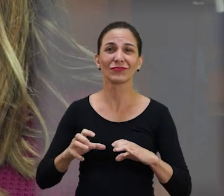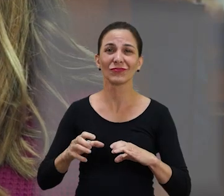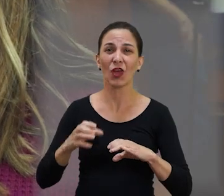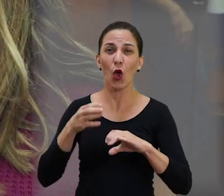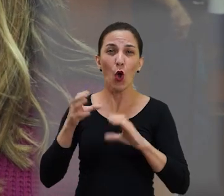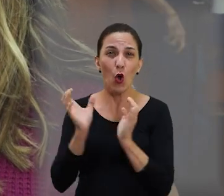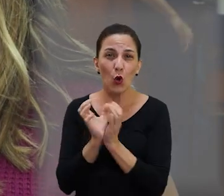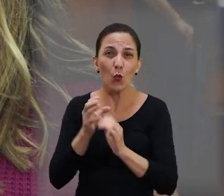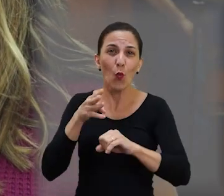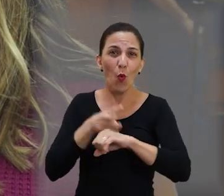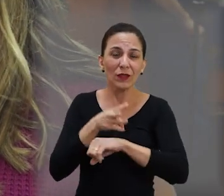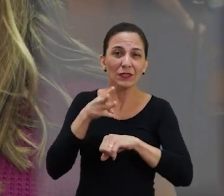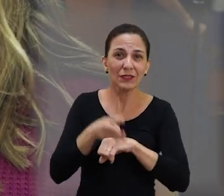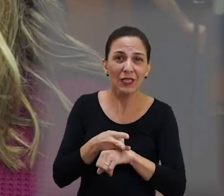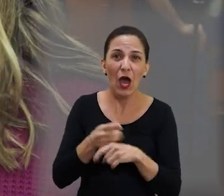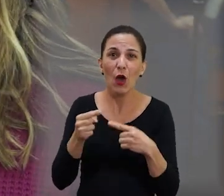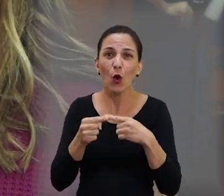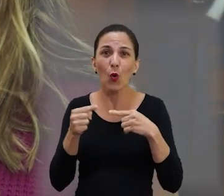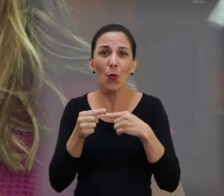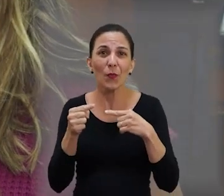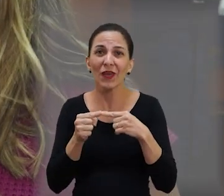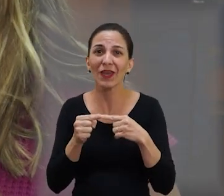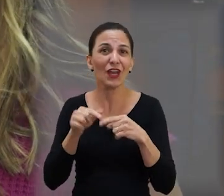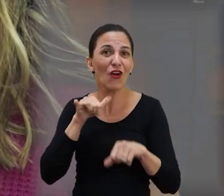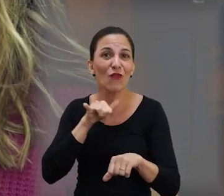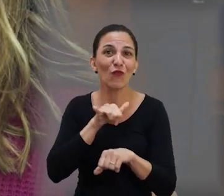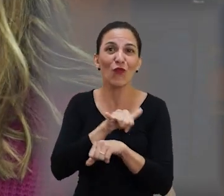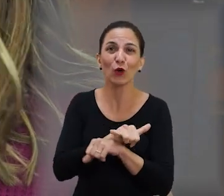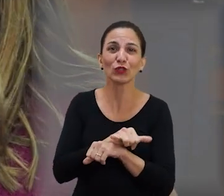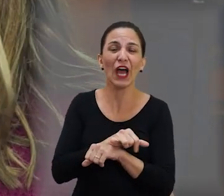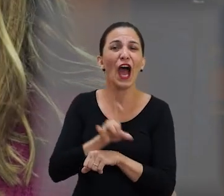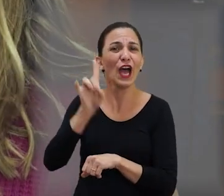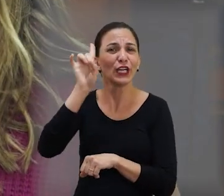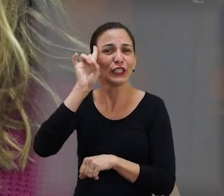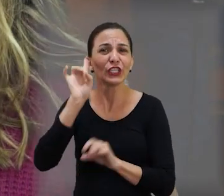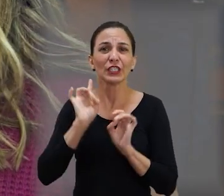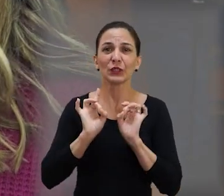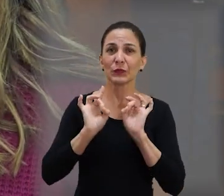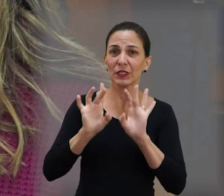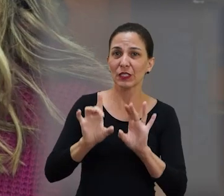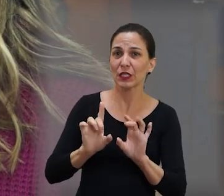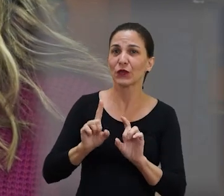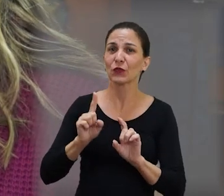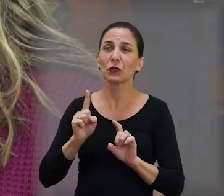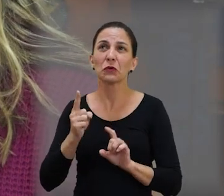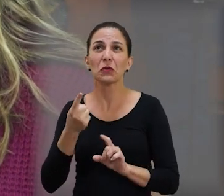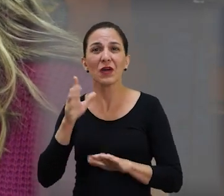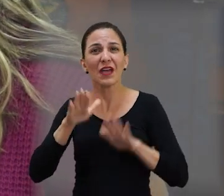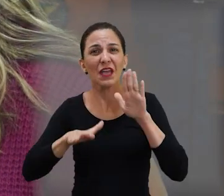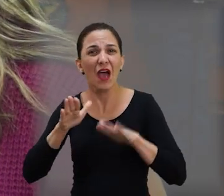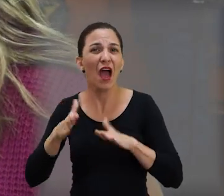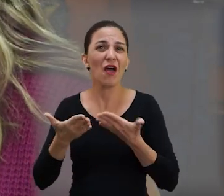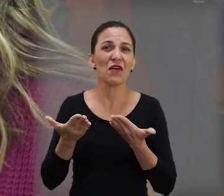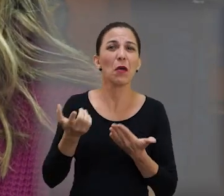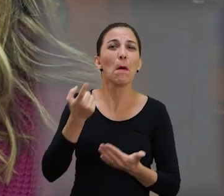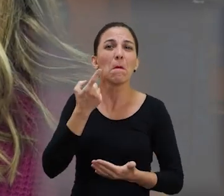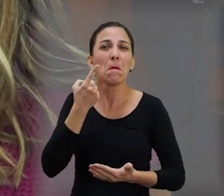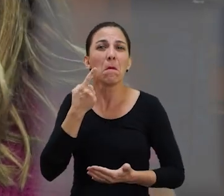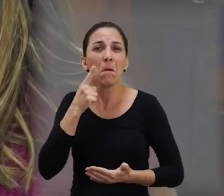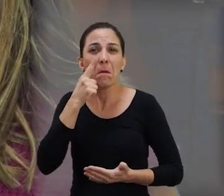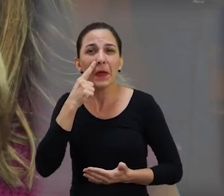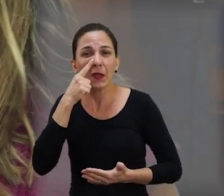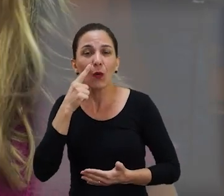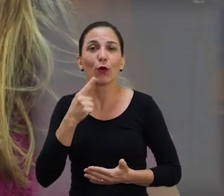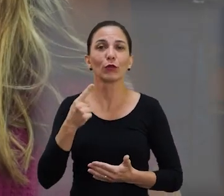se recusando estão combinando via WhatsApp de faltar em determinados dias que eles consideram os dias